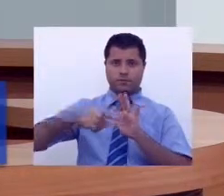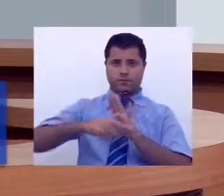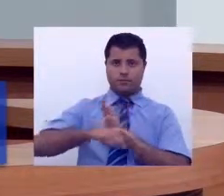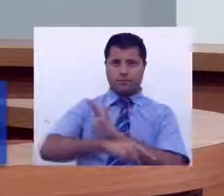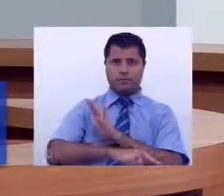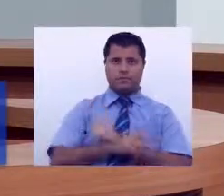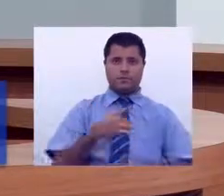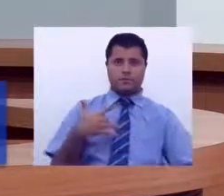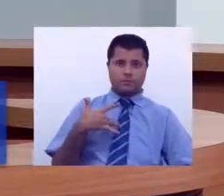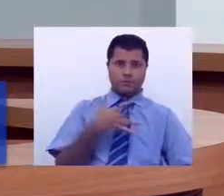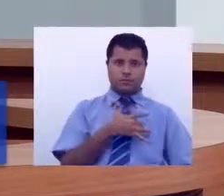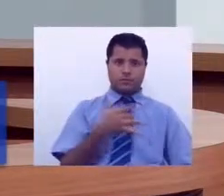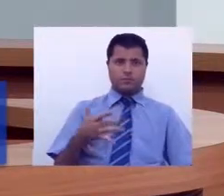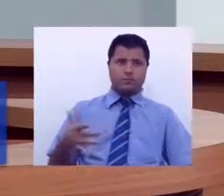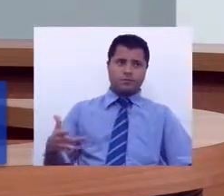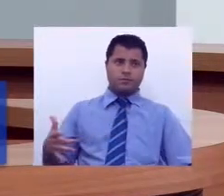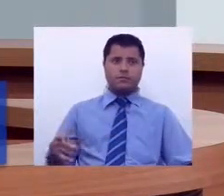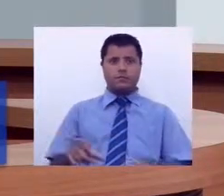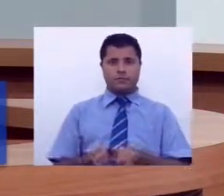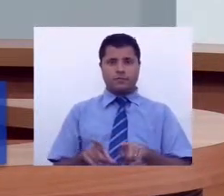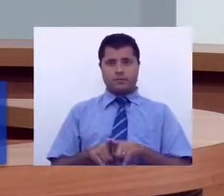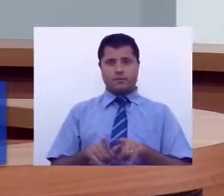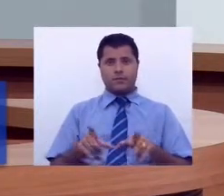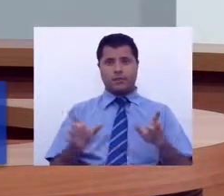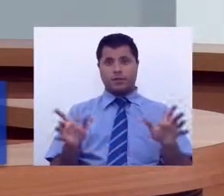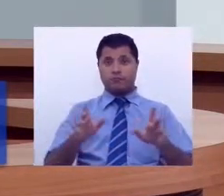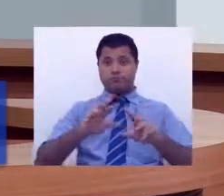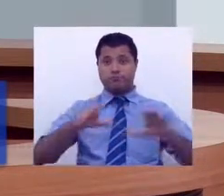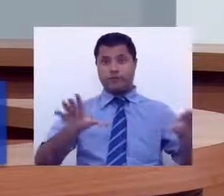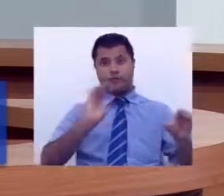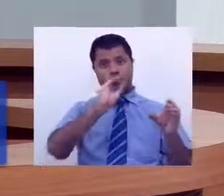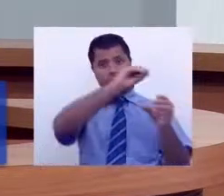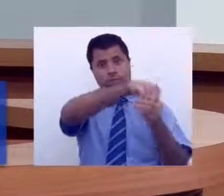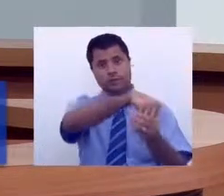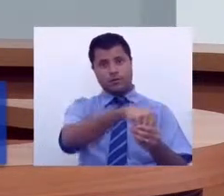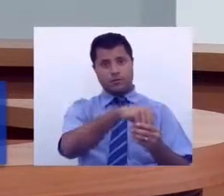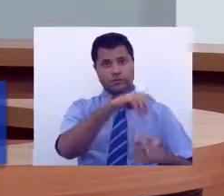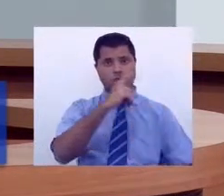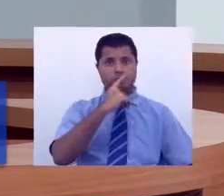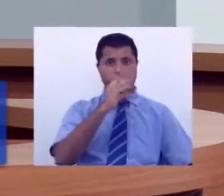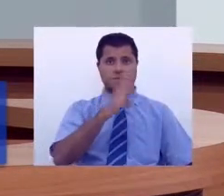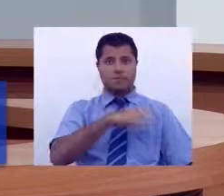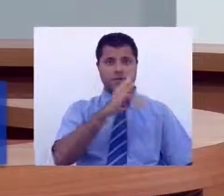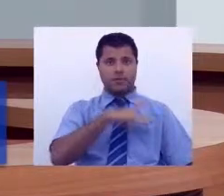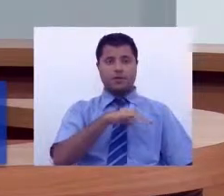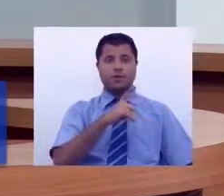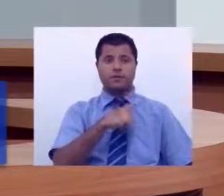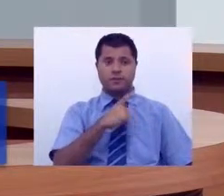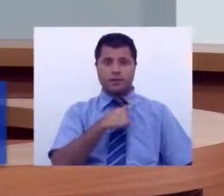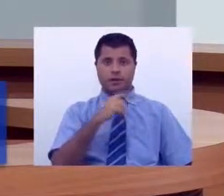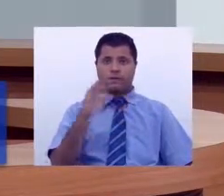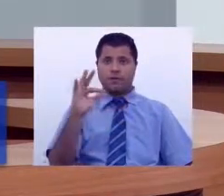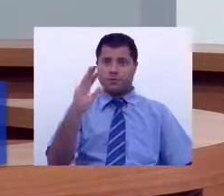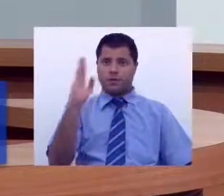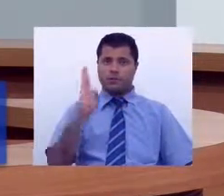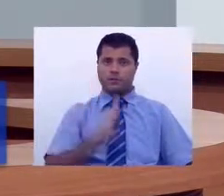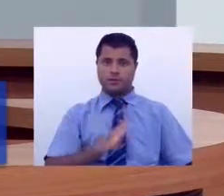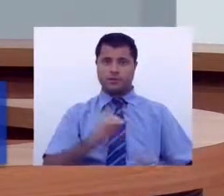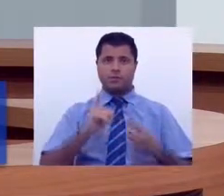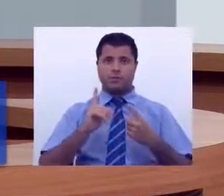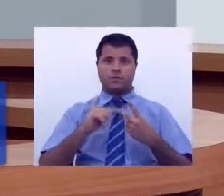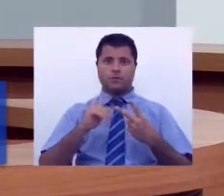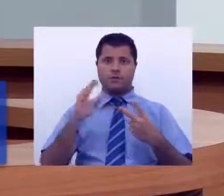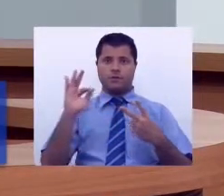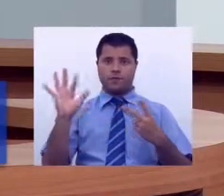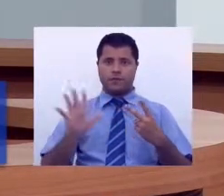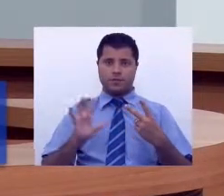questão de saúde, vamos também abrir a caixa preta do Hospital Pimentas, que recebe verba federal, estadual e municipal, né? O